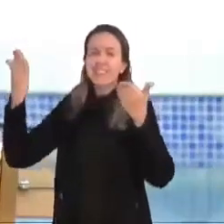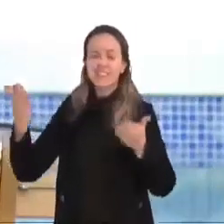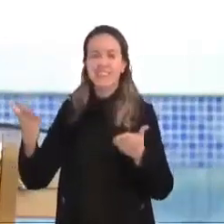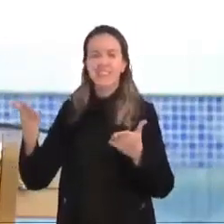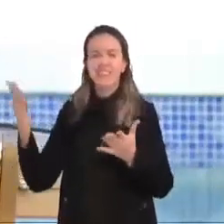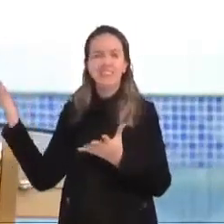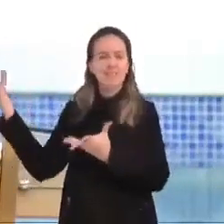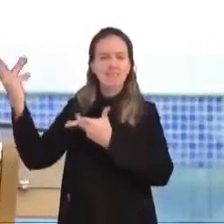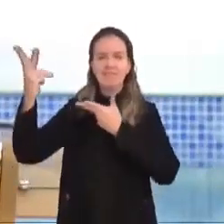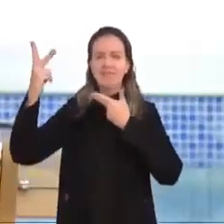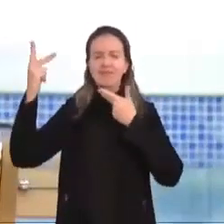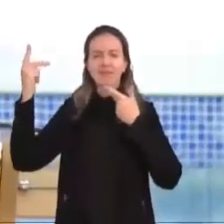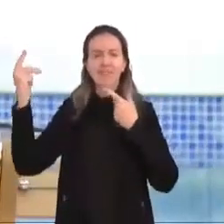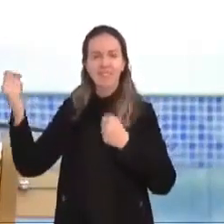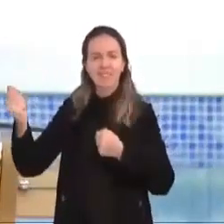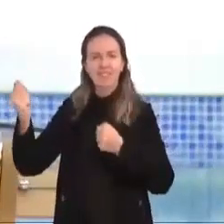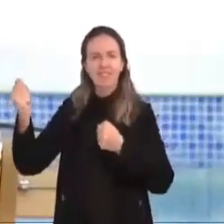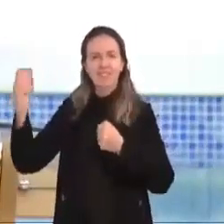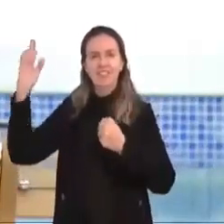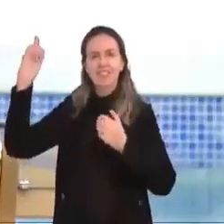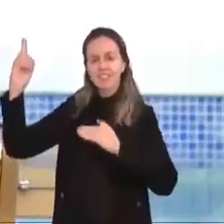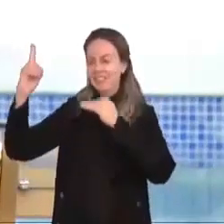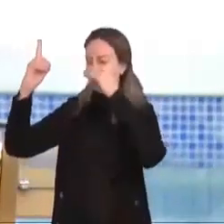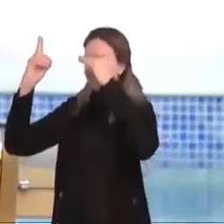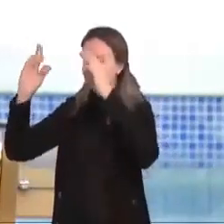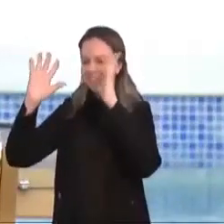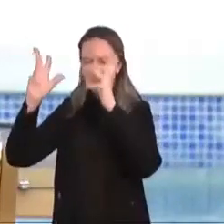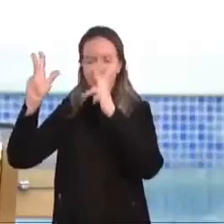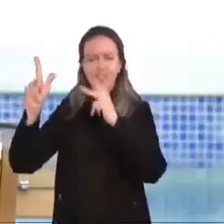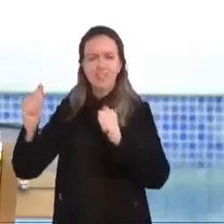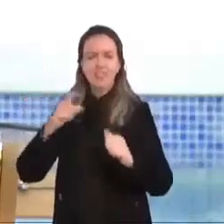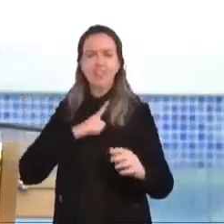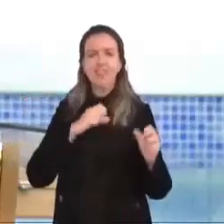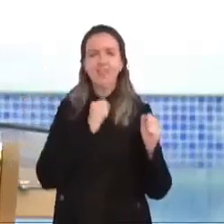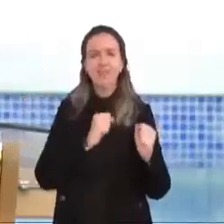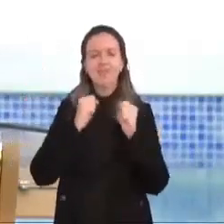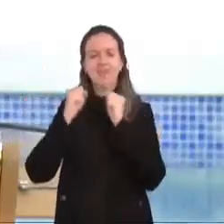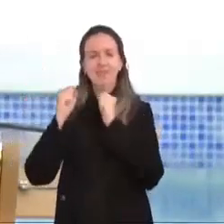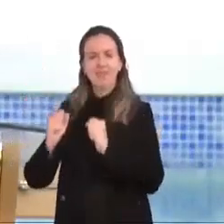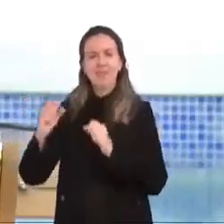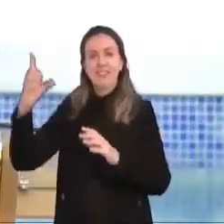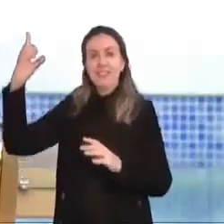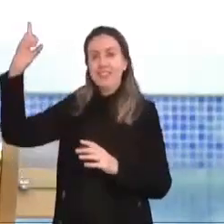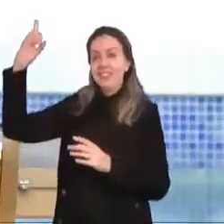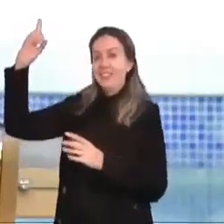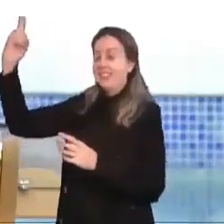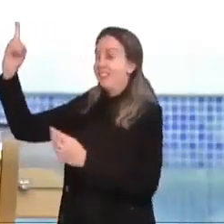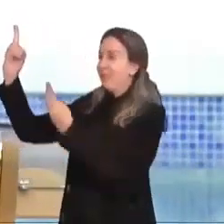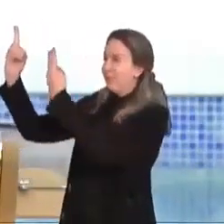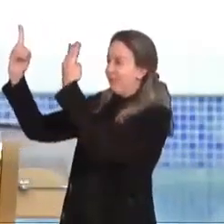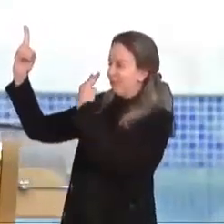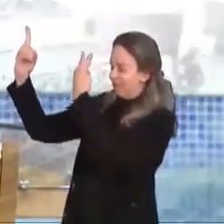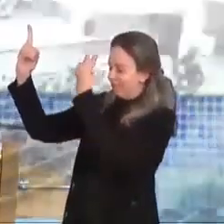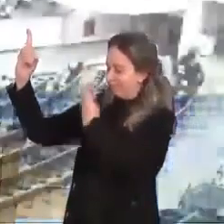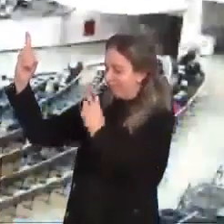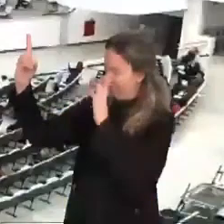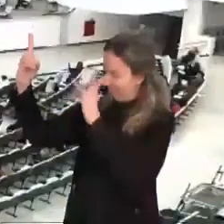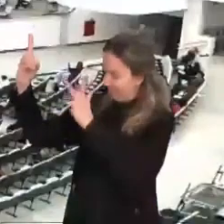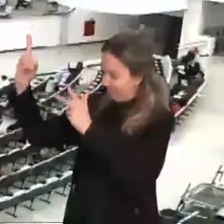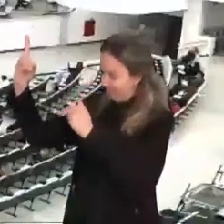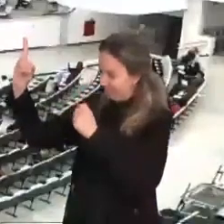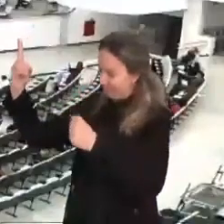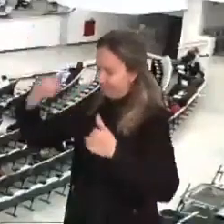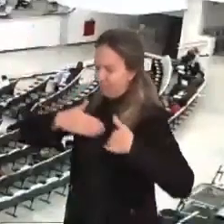noite. Todas as portas se fecharam, mas a da oração ainda está